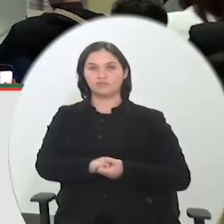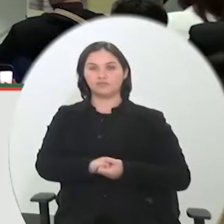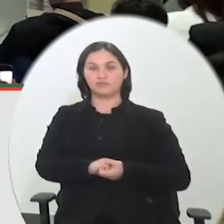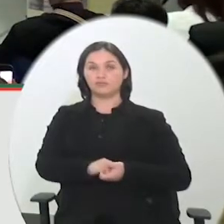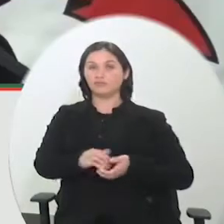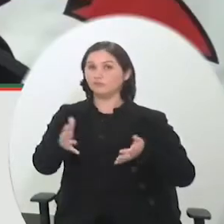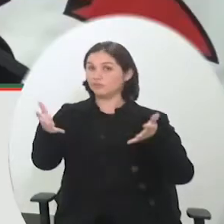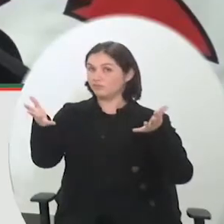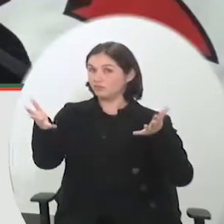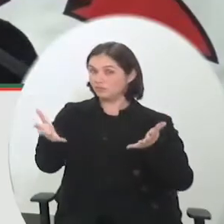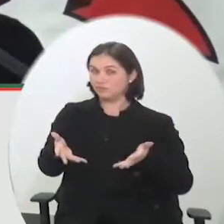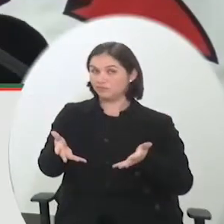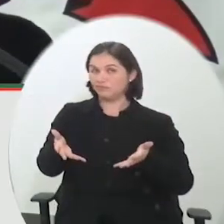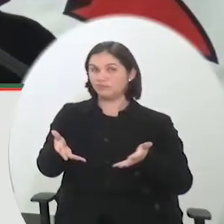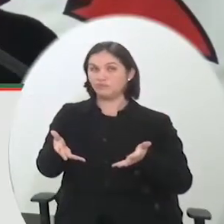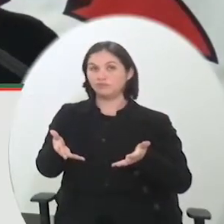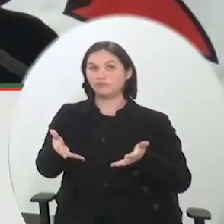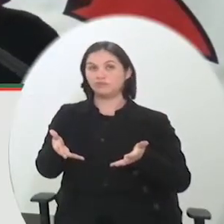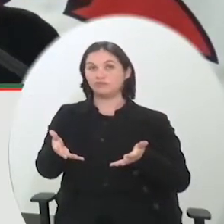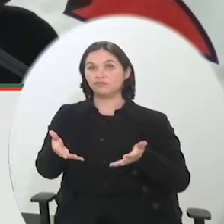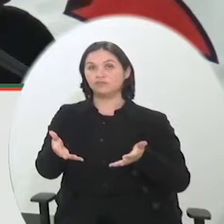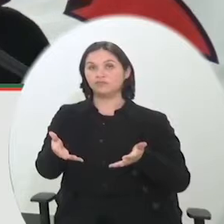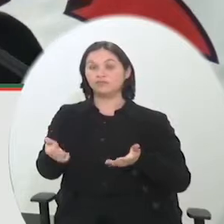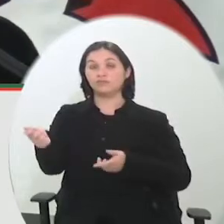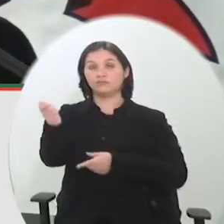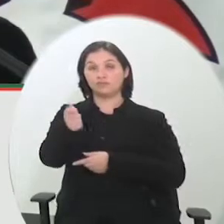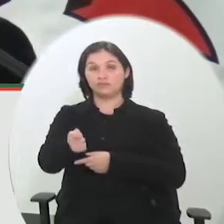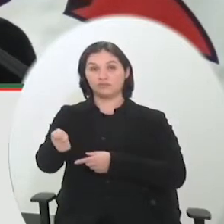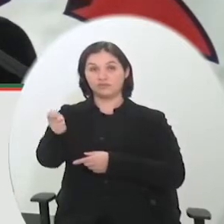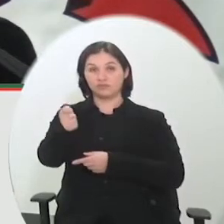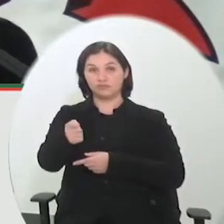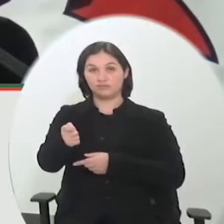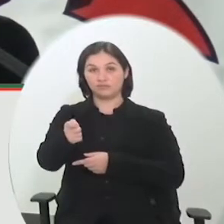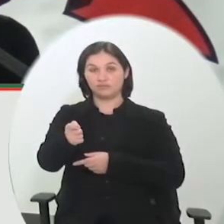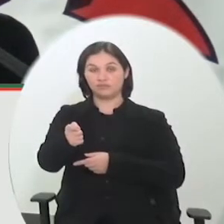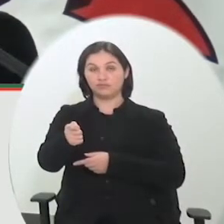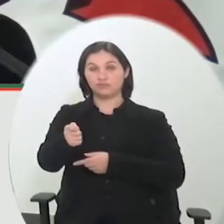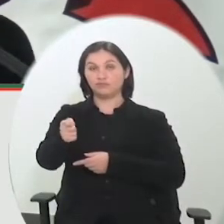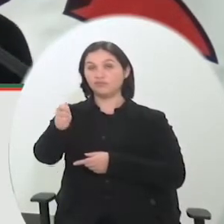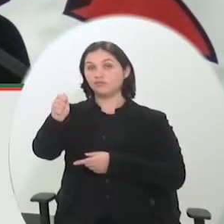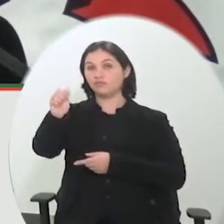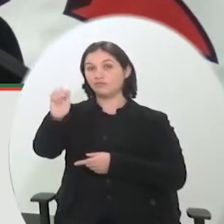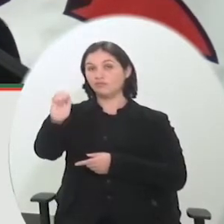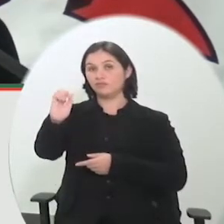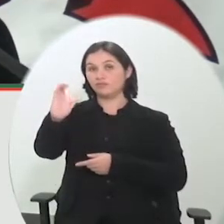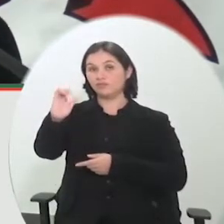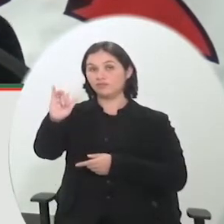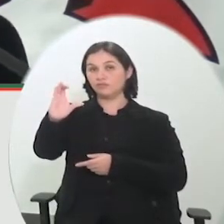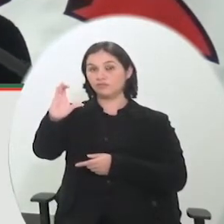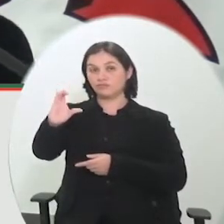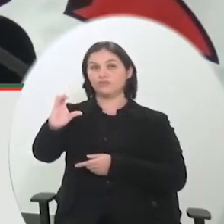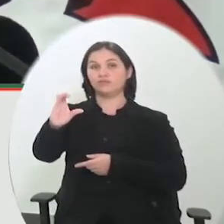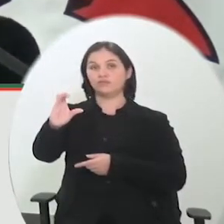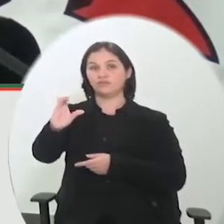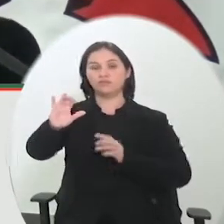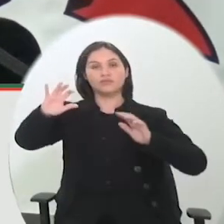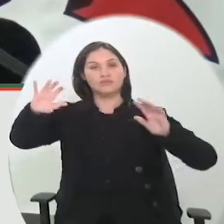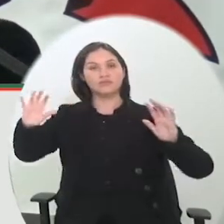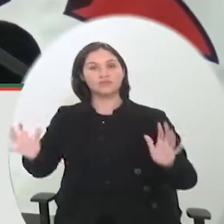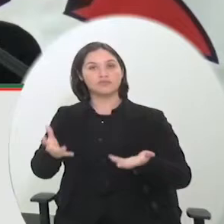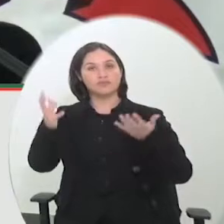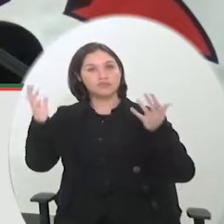Aproveitando a oportunidade, a Associação Empresarial de Criciúma, a SIC, dentro das comemorações dos seus